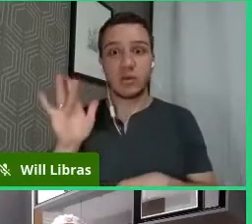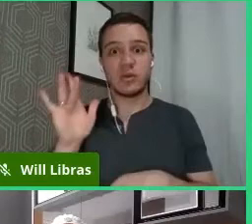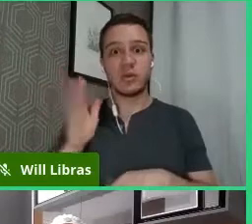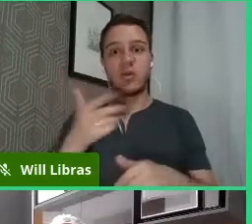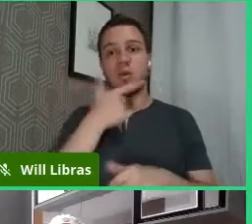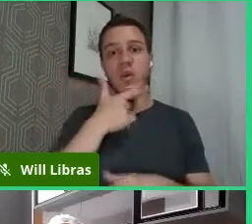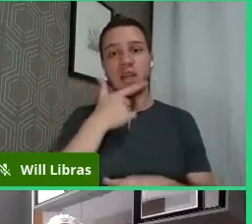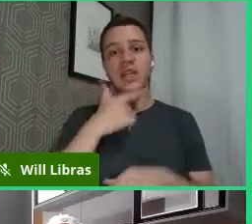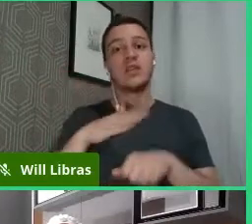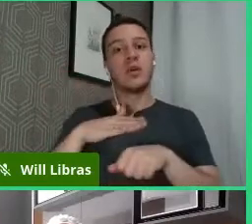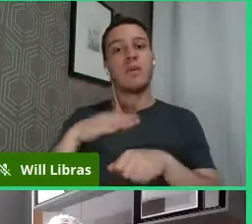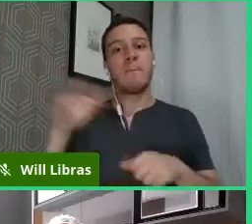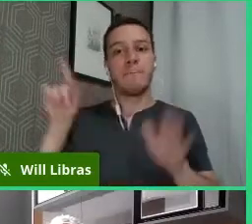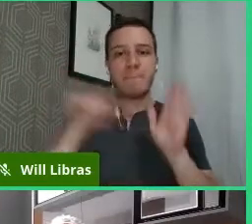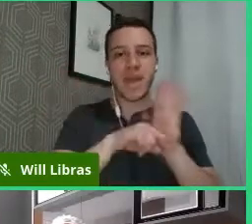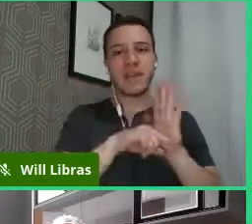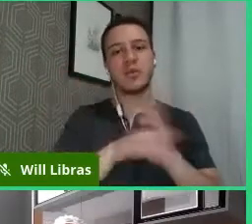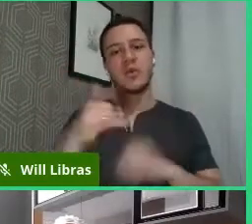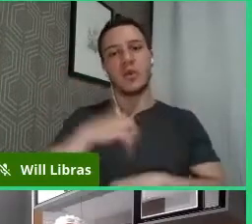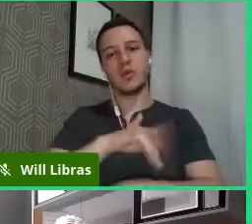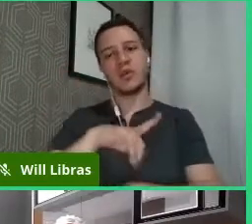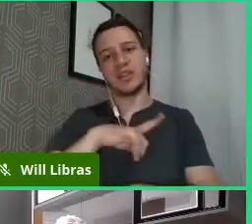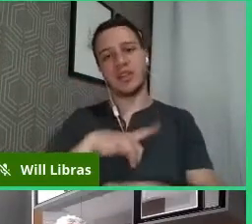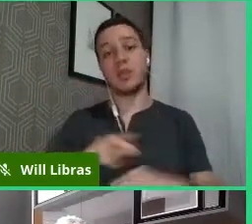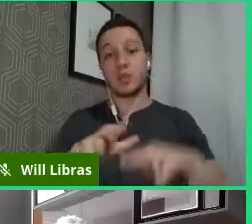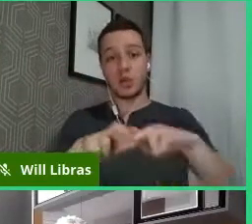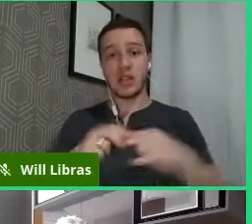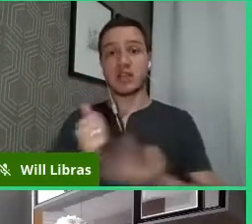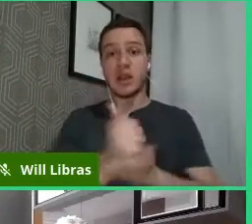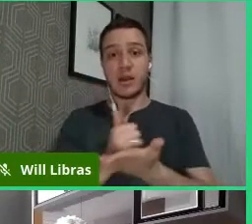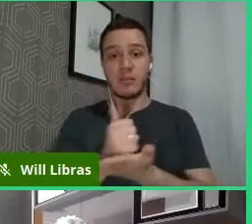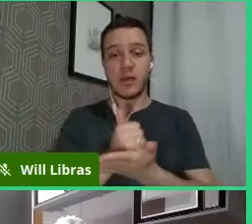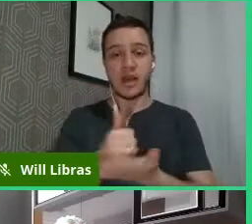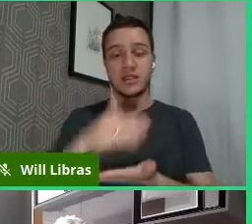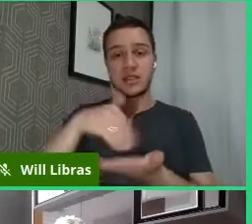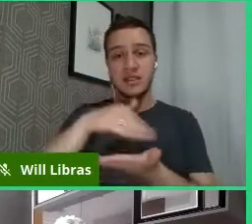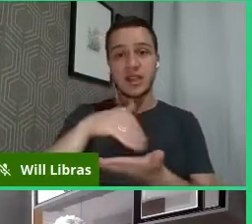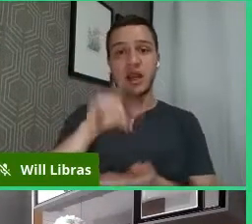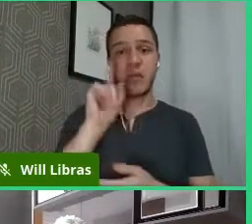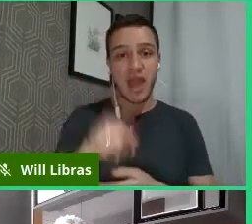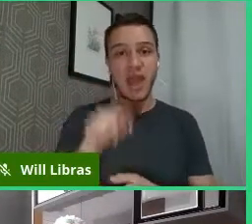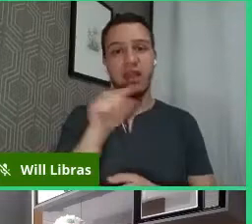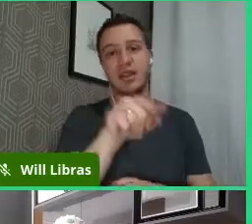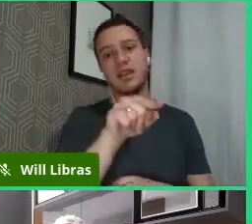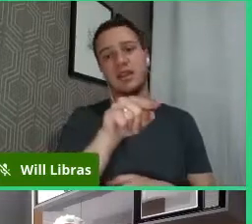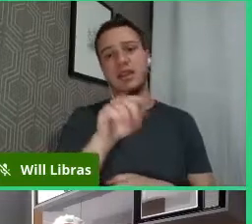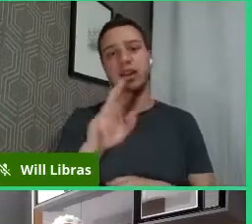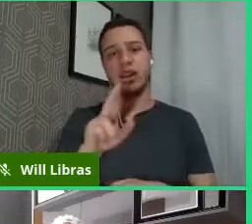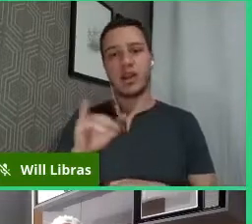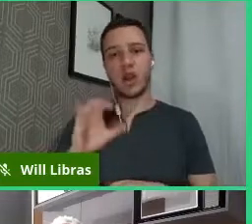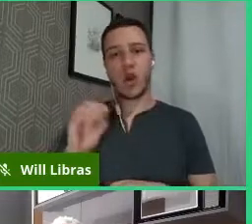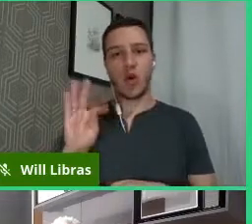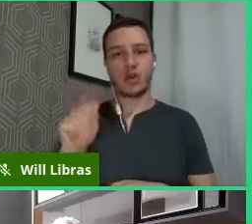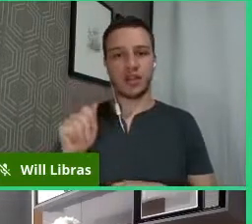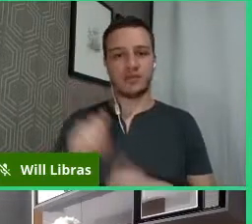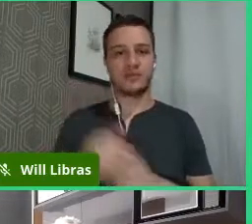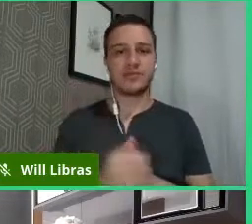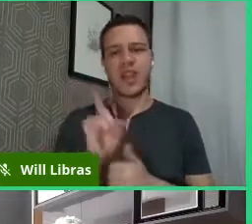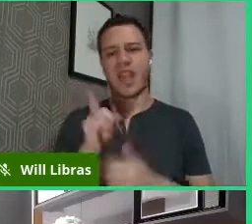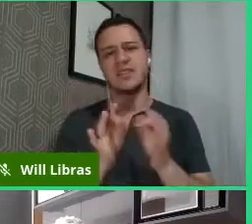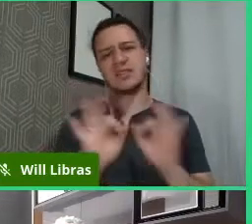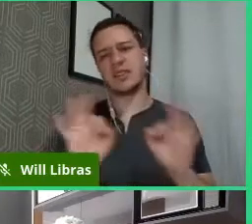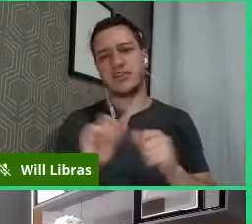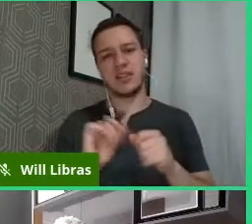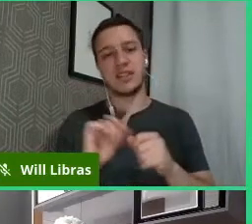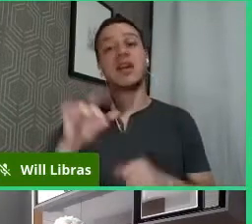estar utilizando aqui a base deste creme, a ricota. Então, é super simples de fazer, vai ter a receita